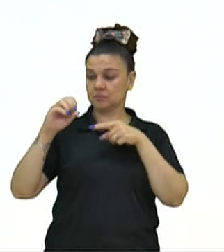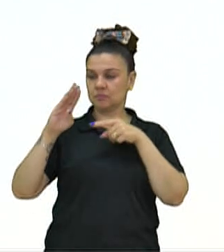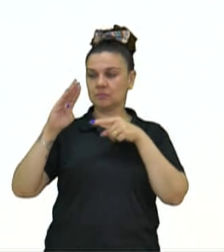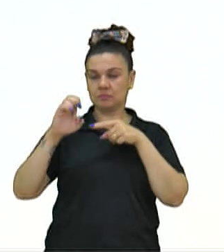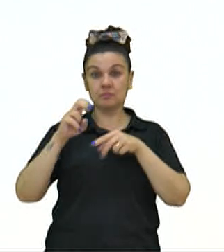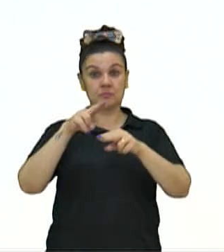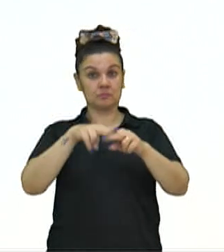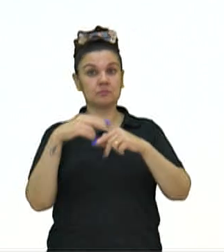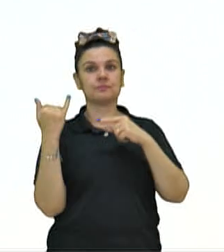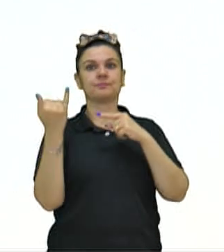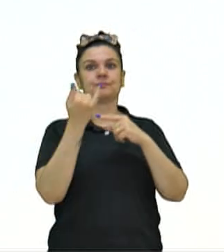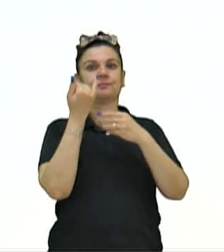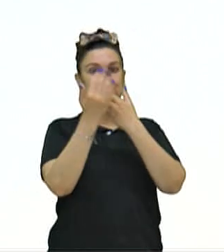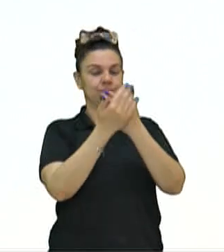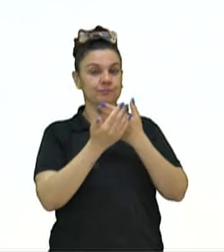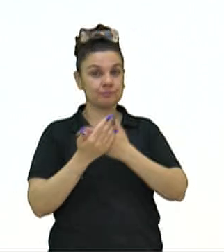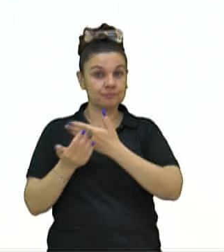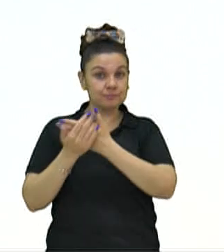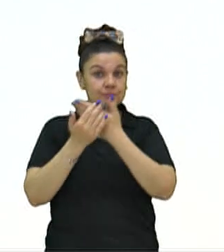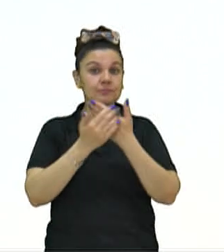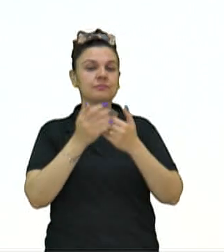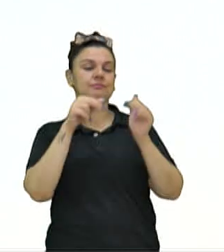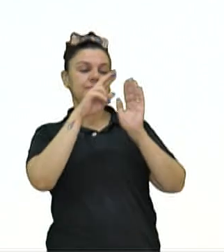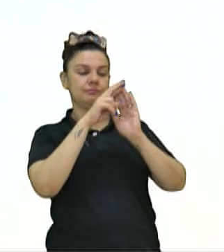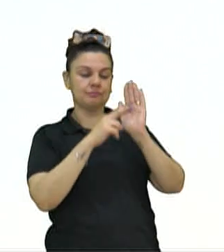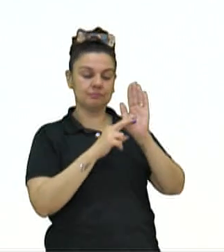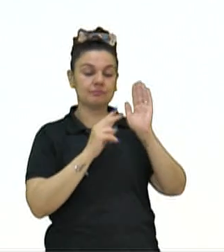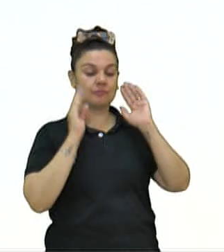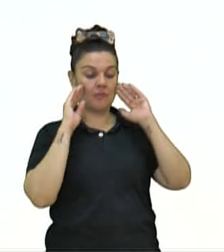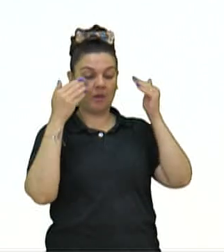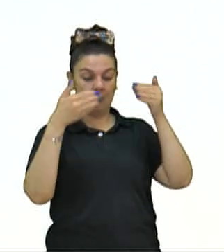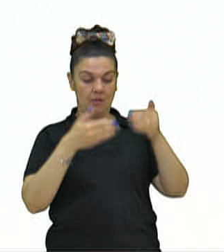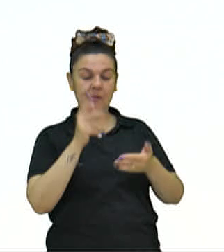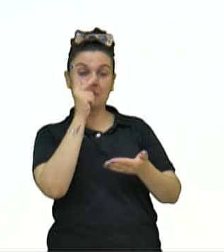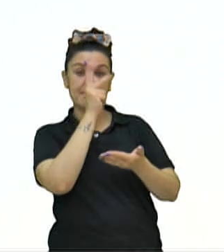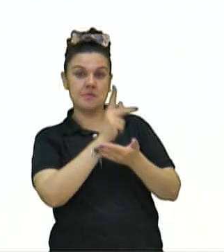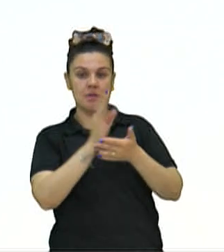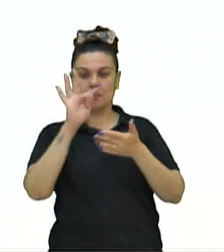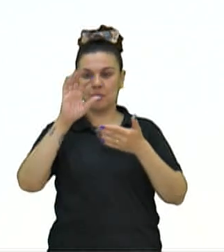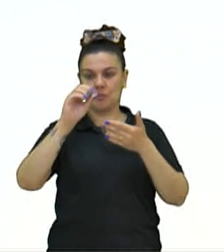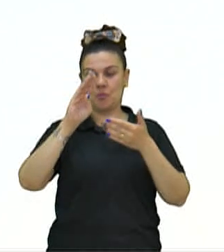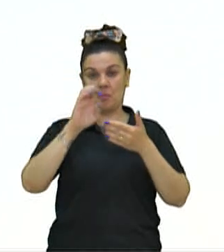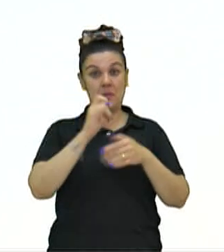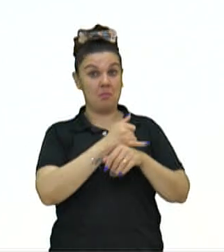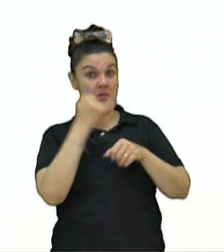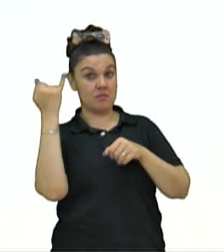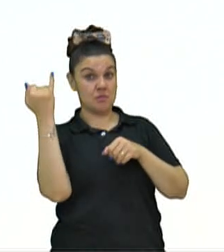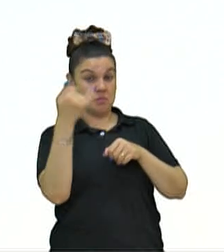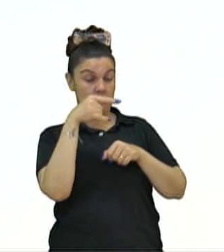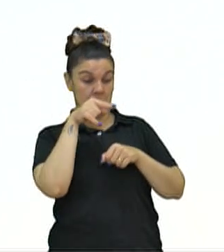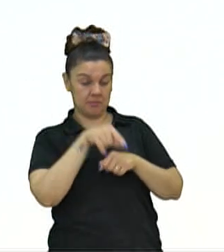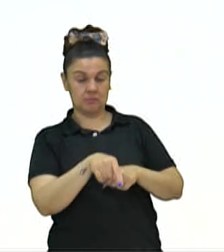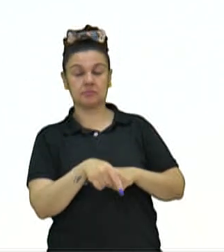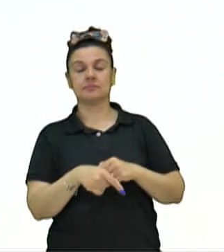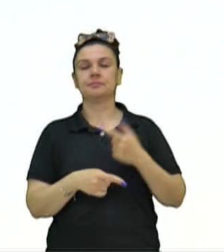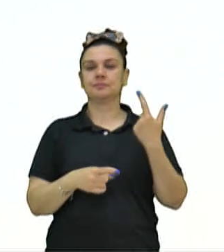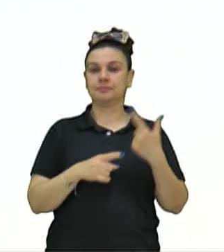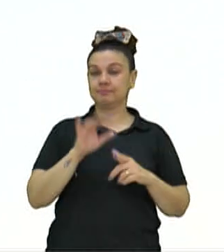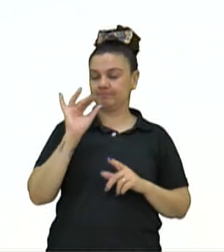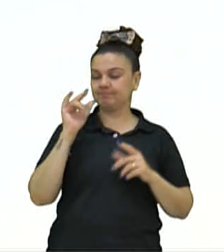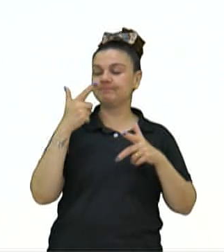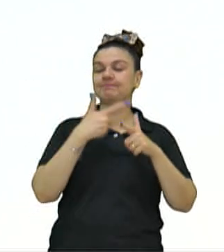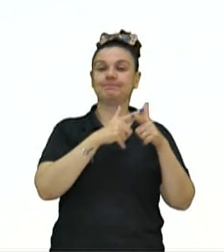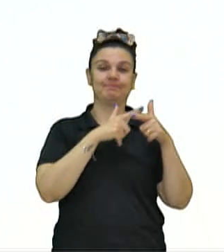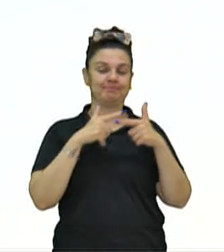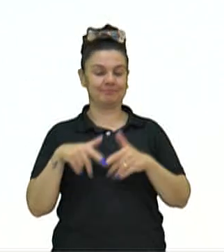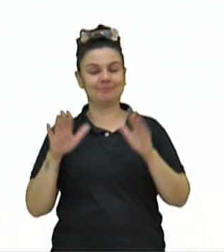é tão importante, né? Ele tem as regrinhas dele, então sempre tratar o verbo to be com bastante atenção, bastante carinho. Senão ele fica triste com vocês,